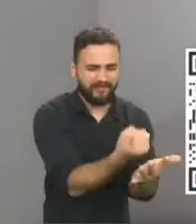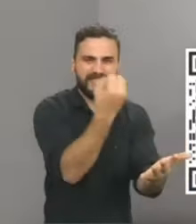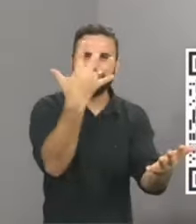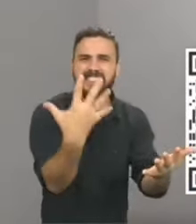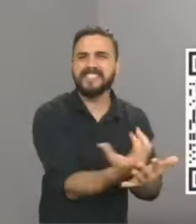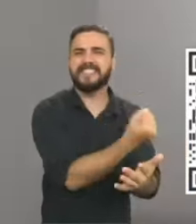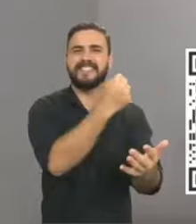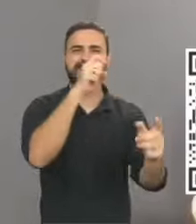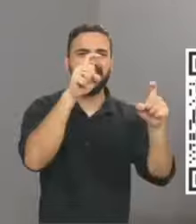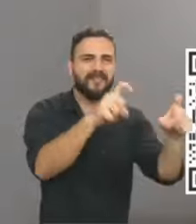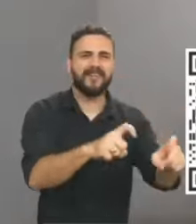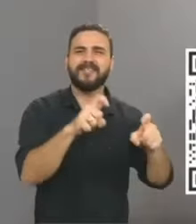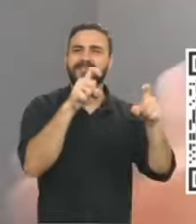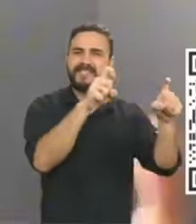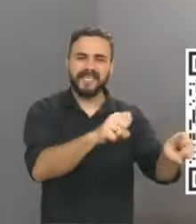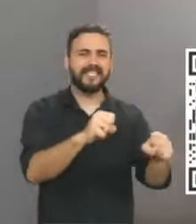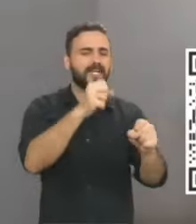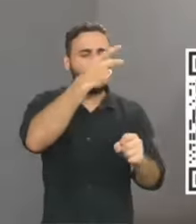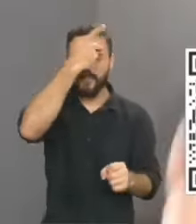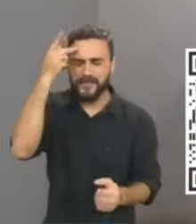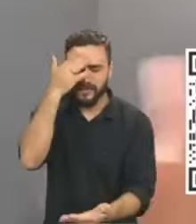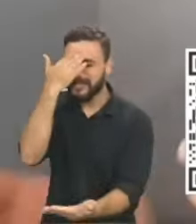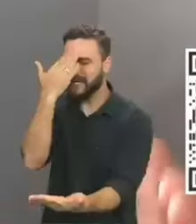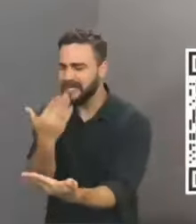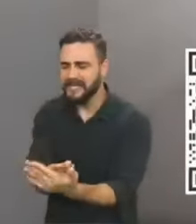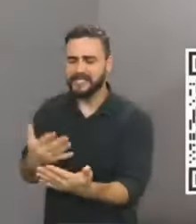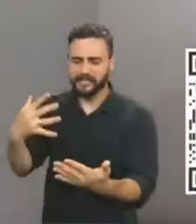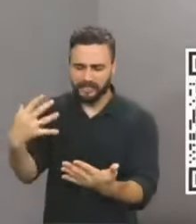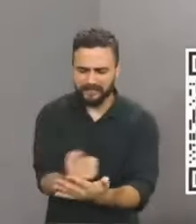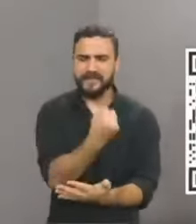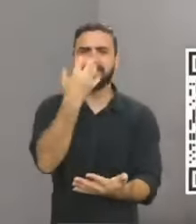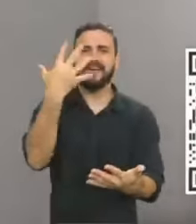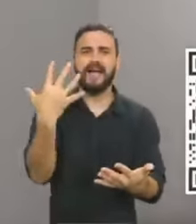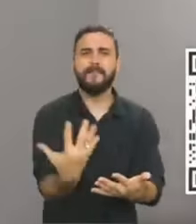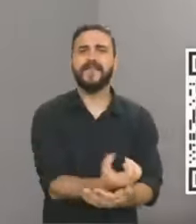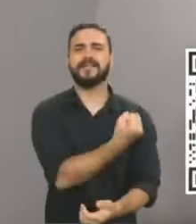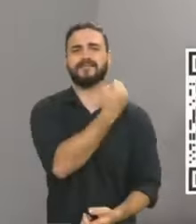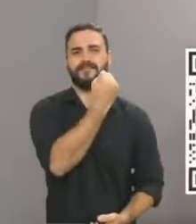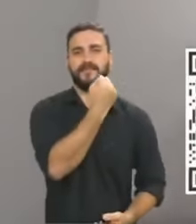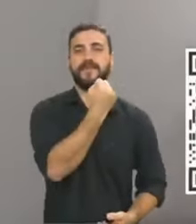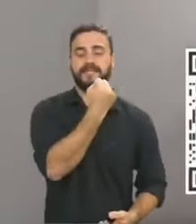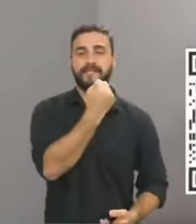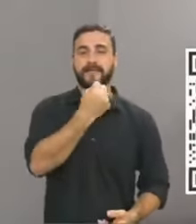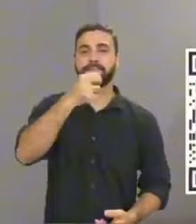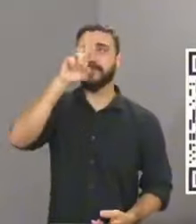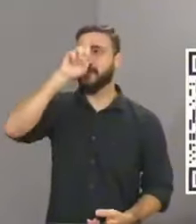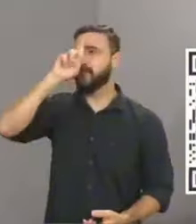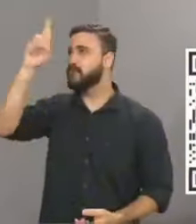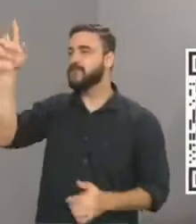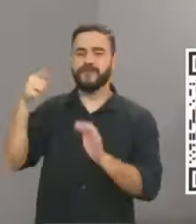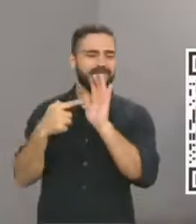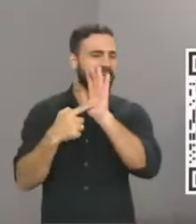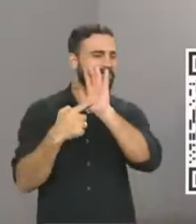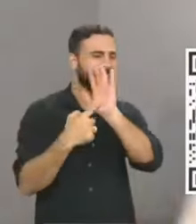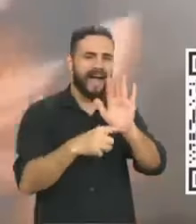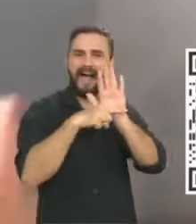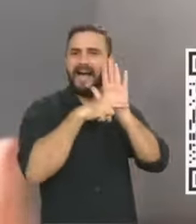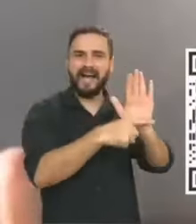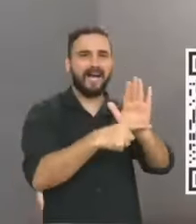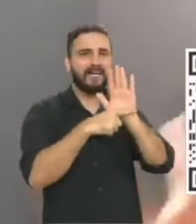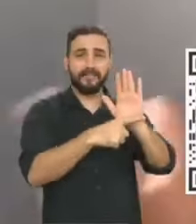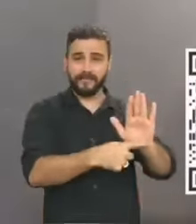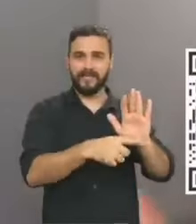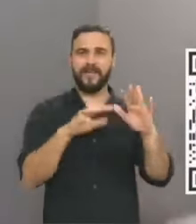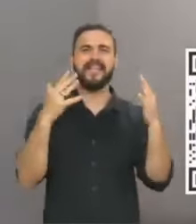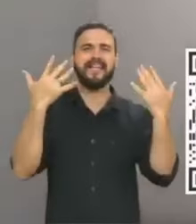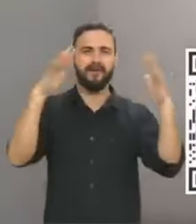que crê, os sinais continuam seguindo aqueles que creem, e nessa edição nós tivemos muitas